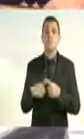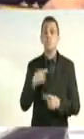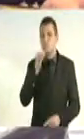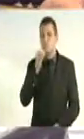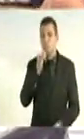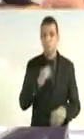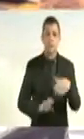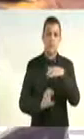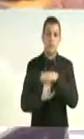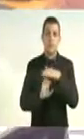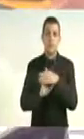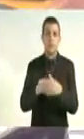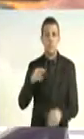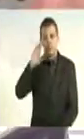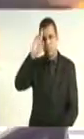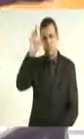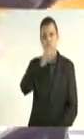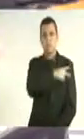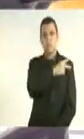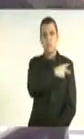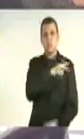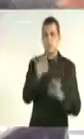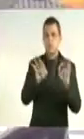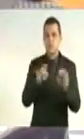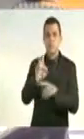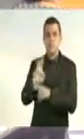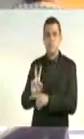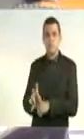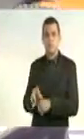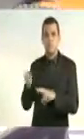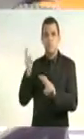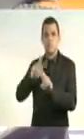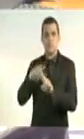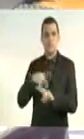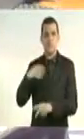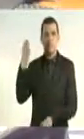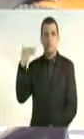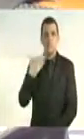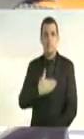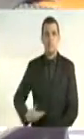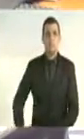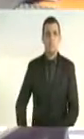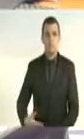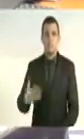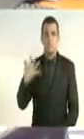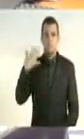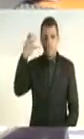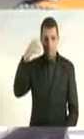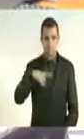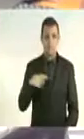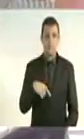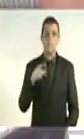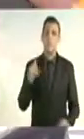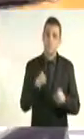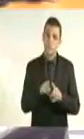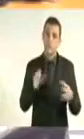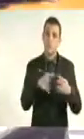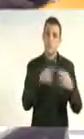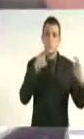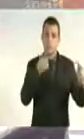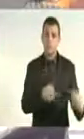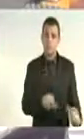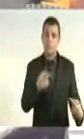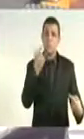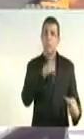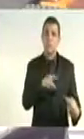serviço penitenciário, o sistema penitenciário, lá no final da gestão anterior, os membros da oposição conseguiram justamente